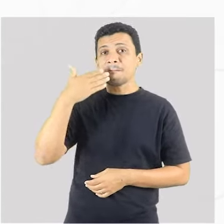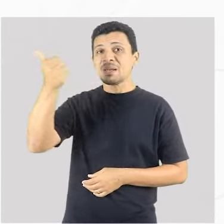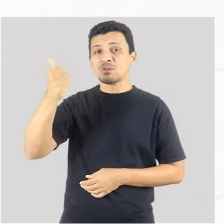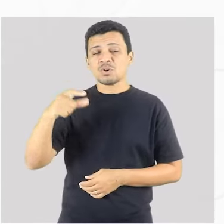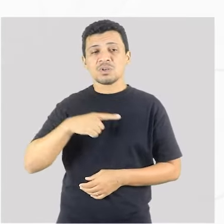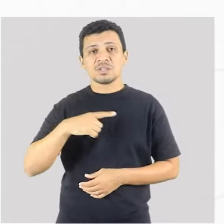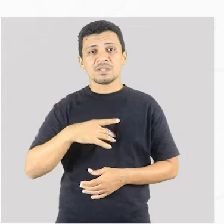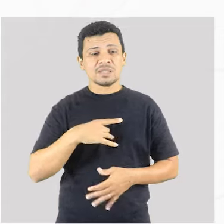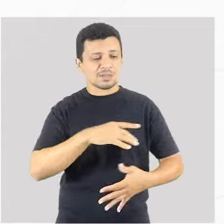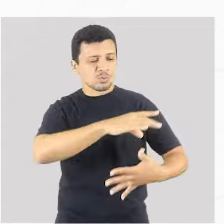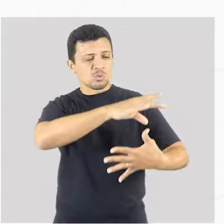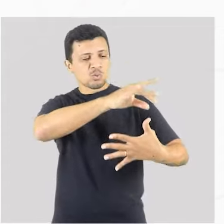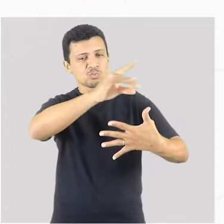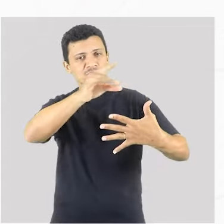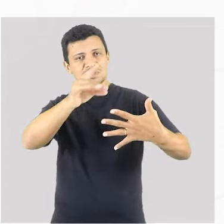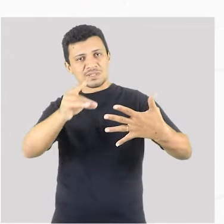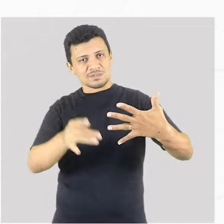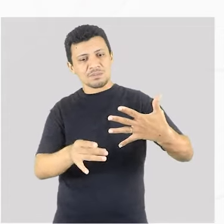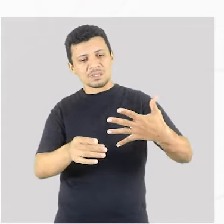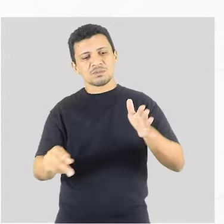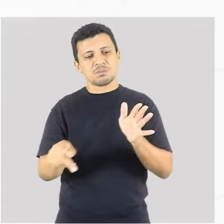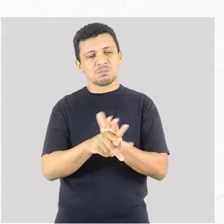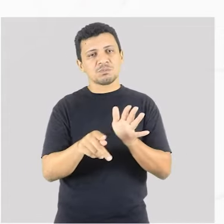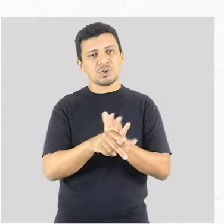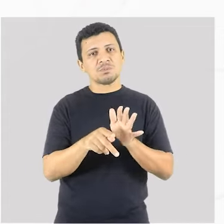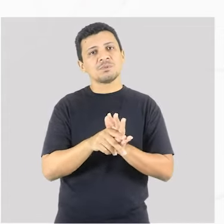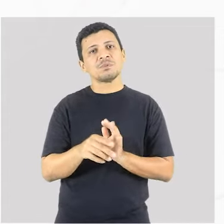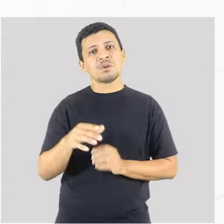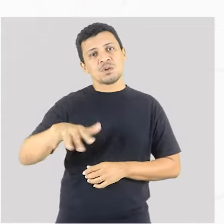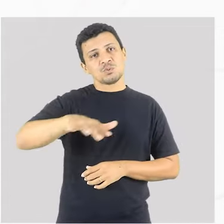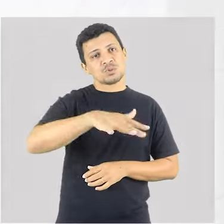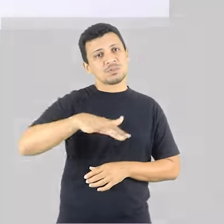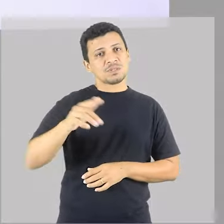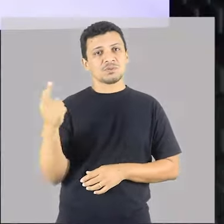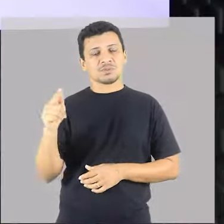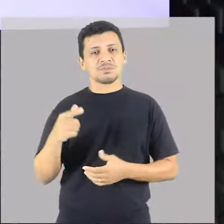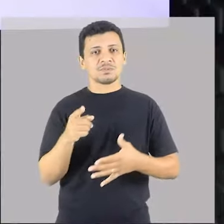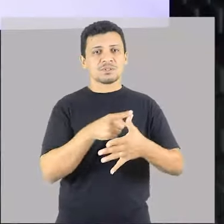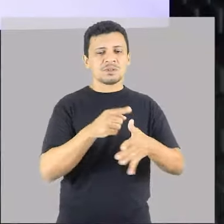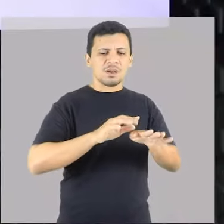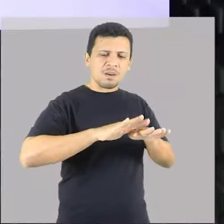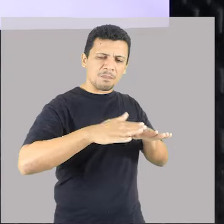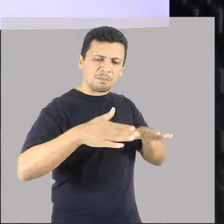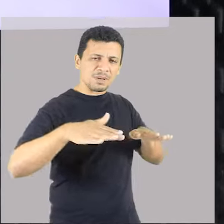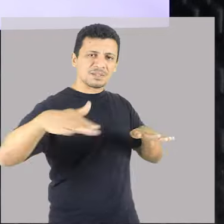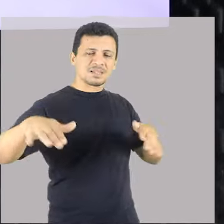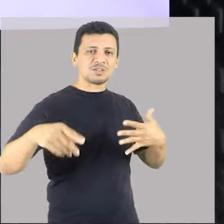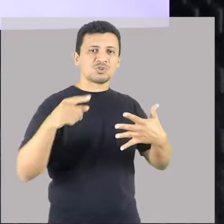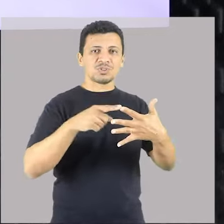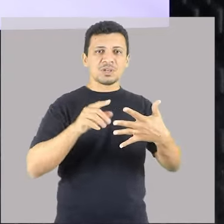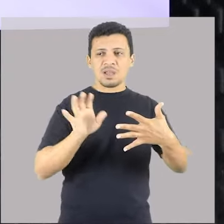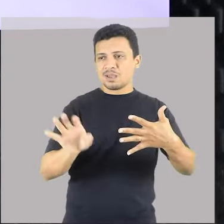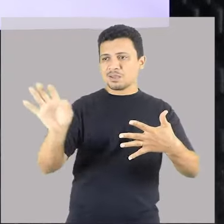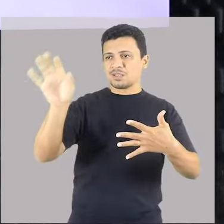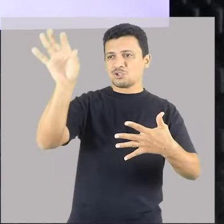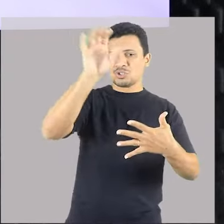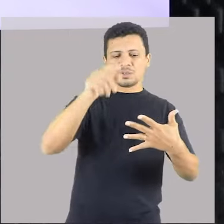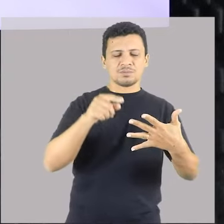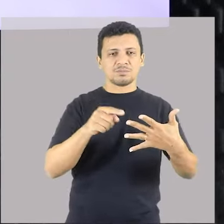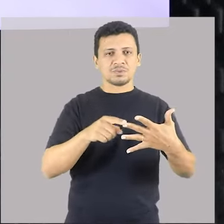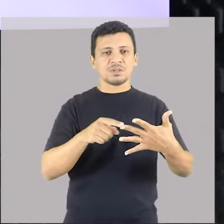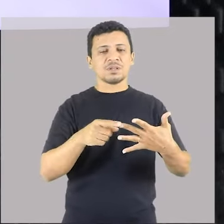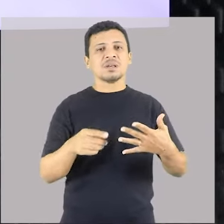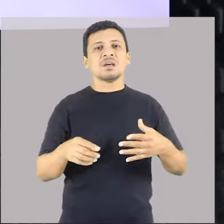categorias né os elementos do espaço geográfico que são eles paisagem Tá certo região